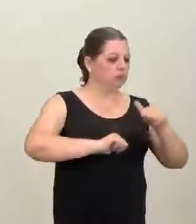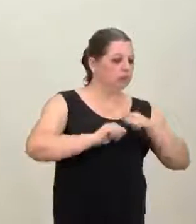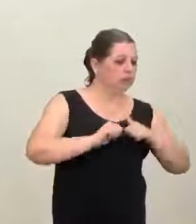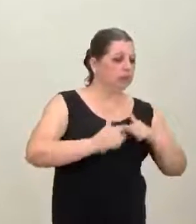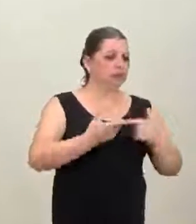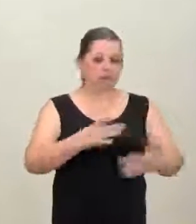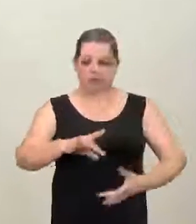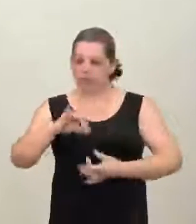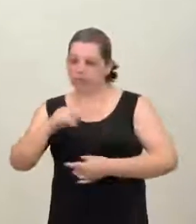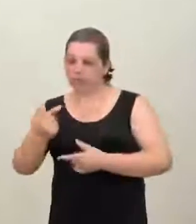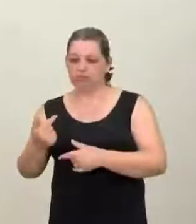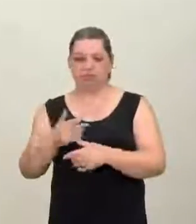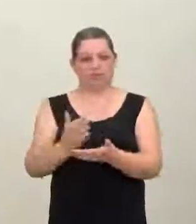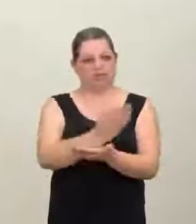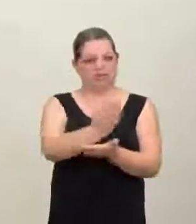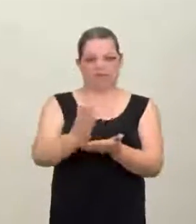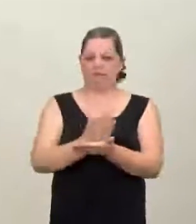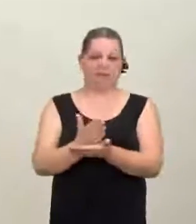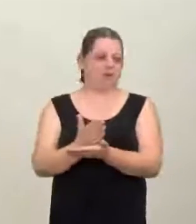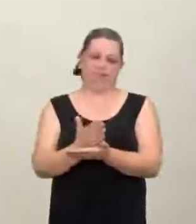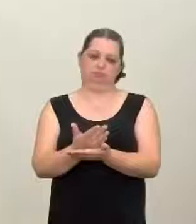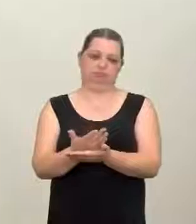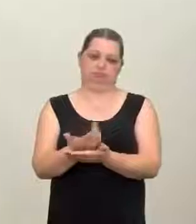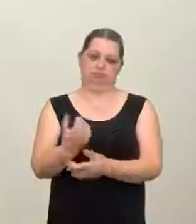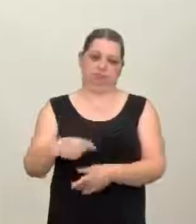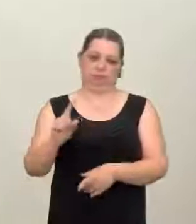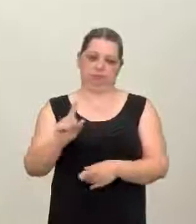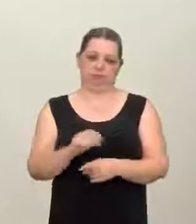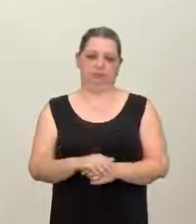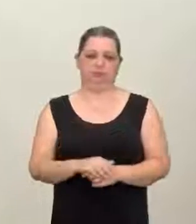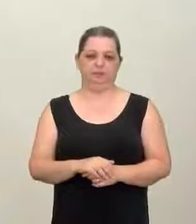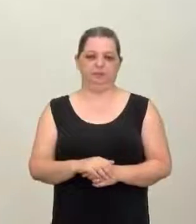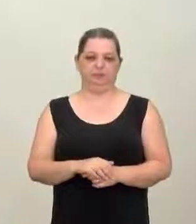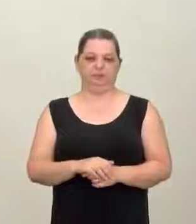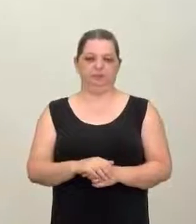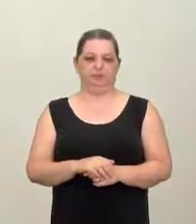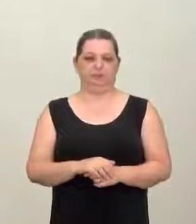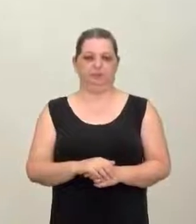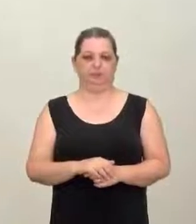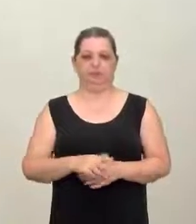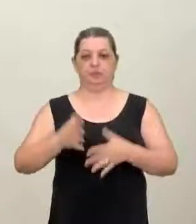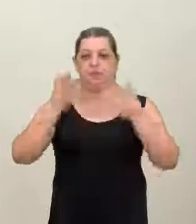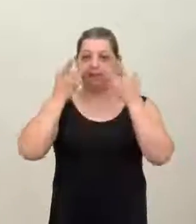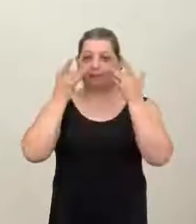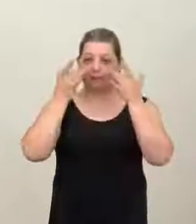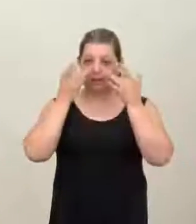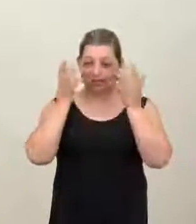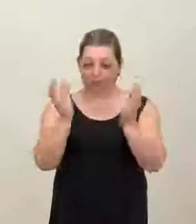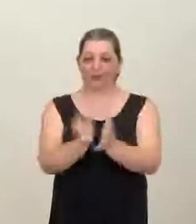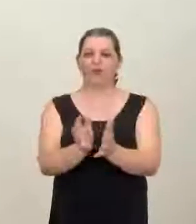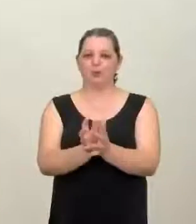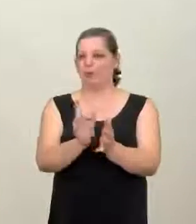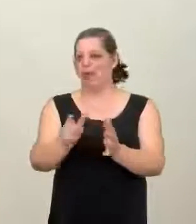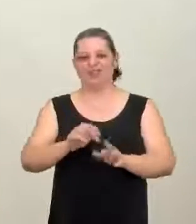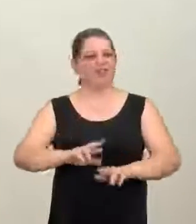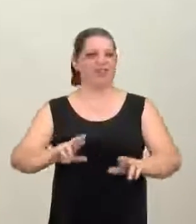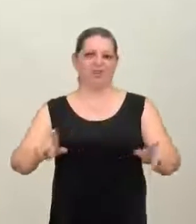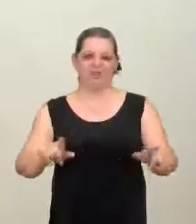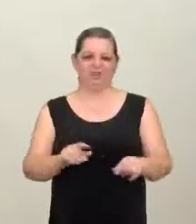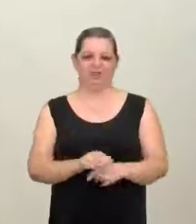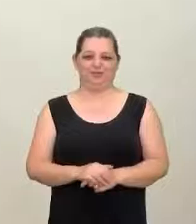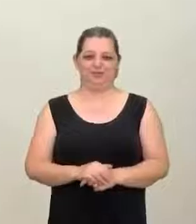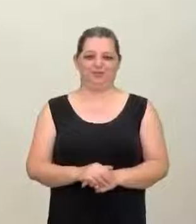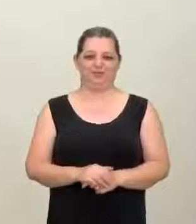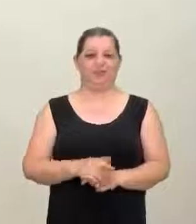uma separação rígida das hierarquias, isso no teatro feito de forma coletiva. Então é bem interessante assim